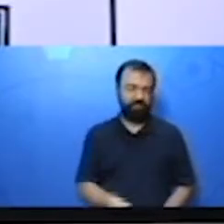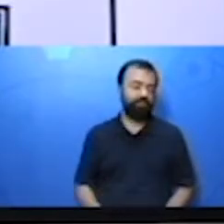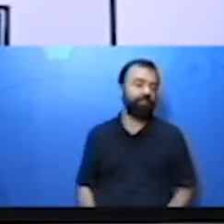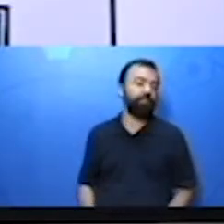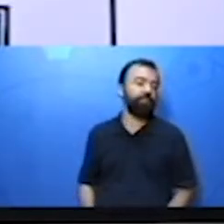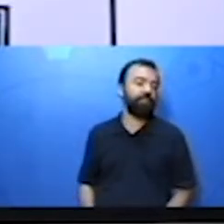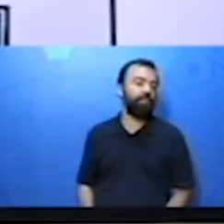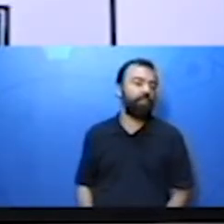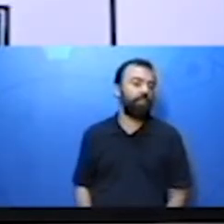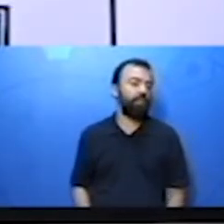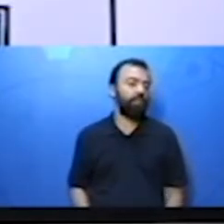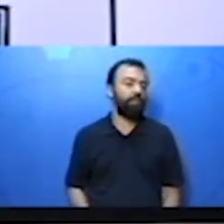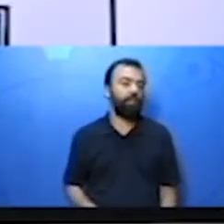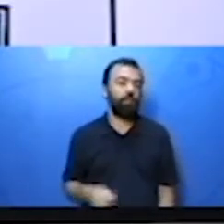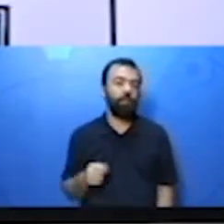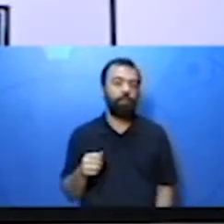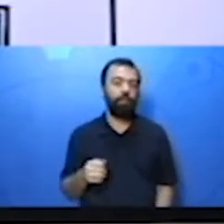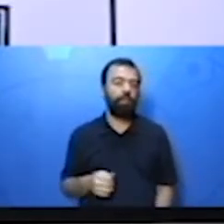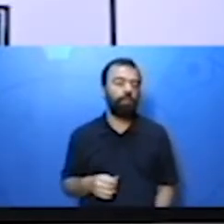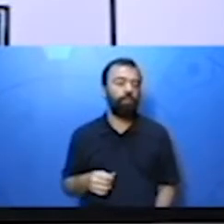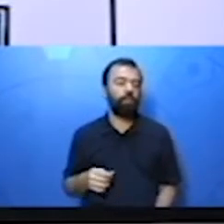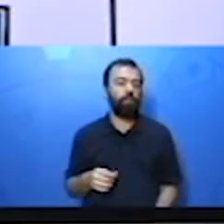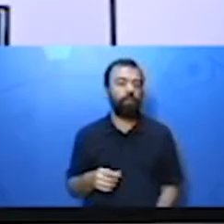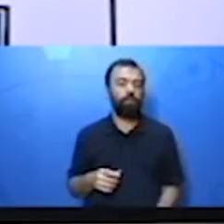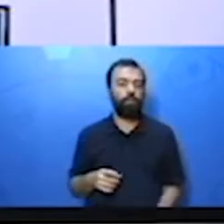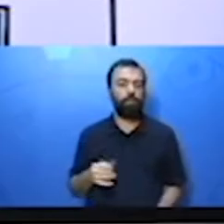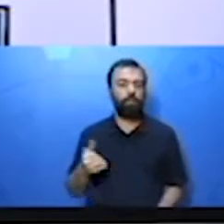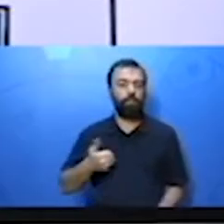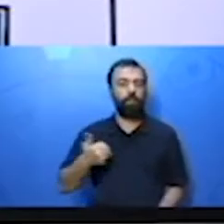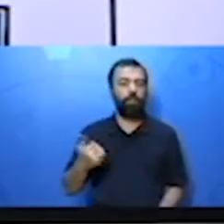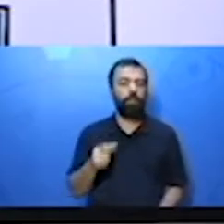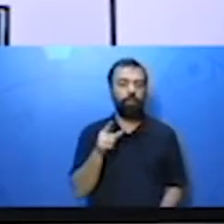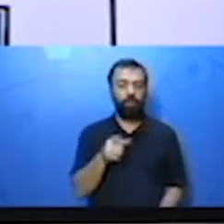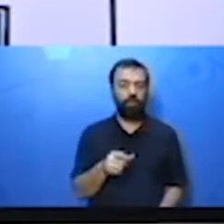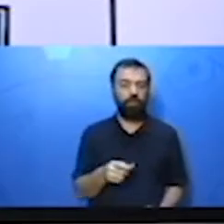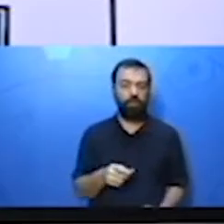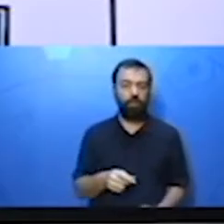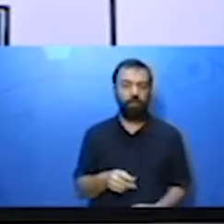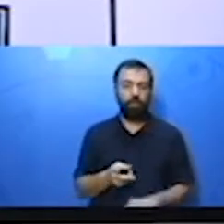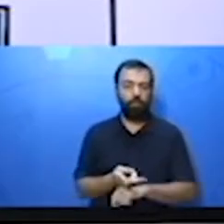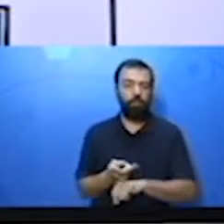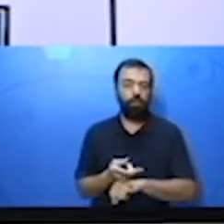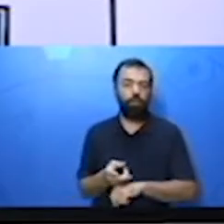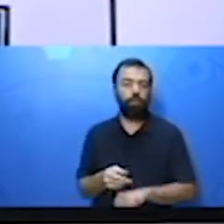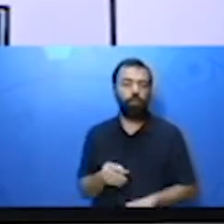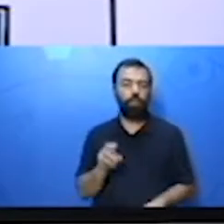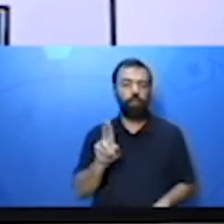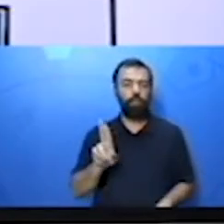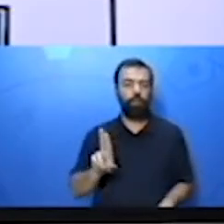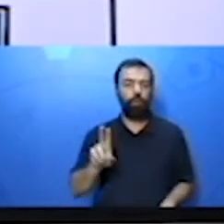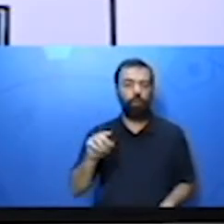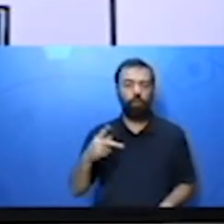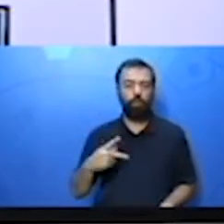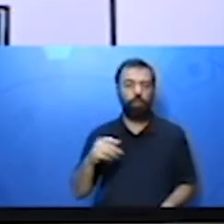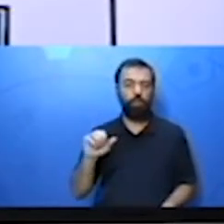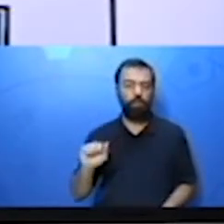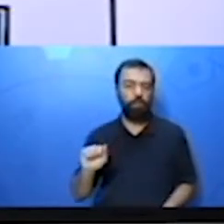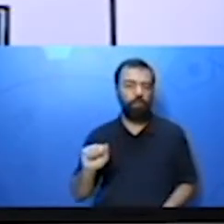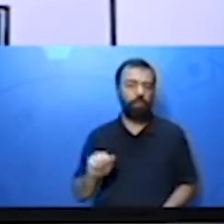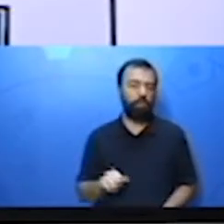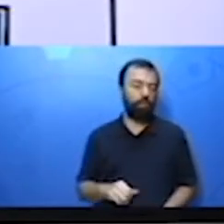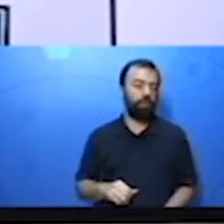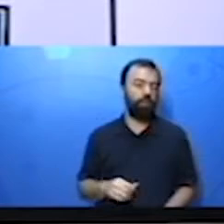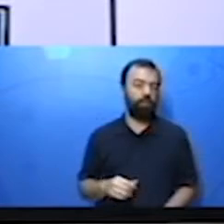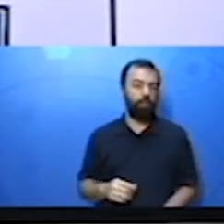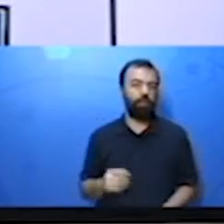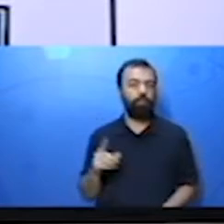indicamos que vocês primeiro procurem as UPAs, né? Os postinhos do seu bairro. Lá você será bem atendido e de